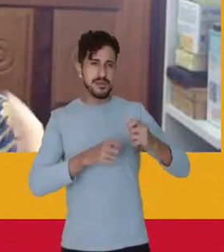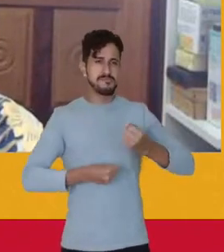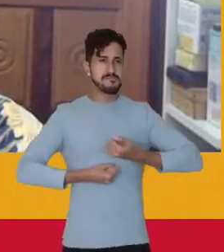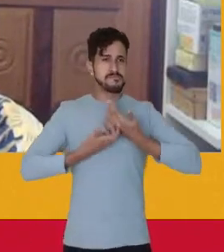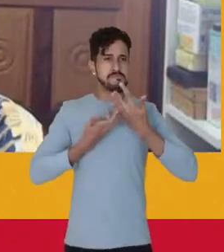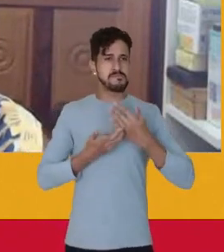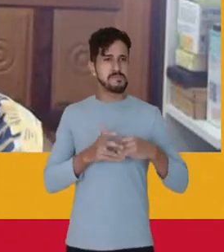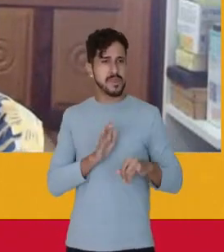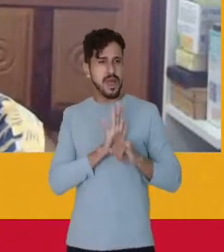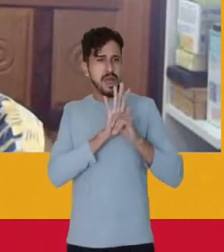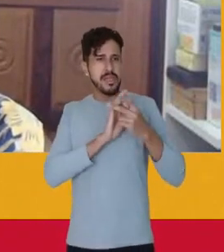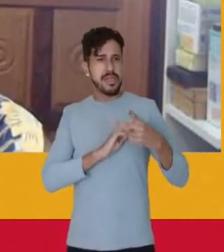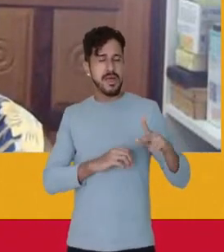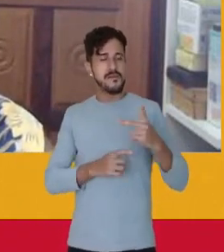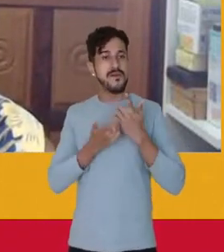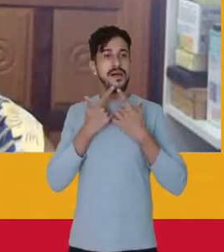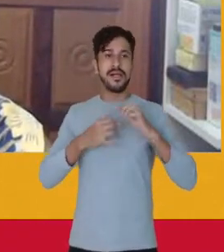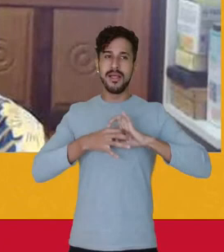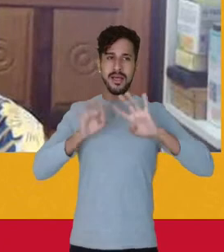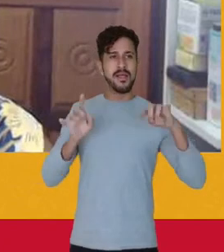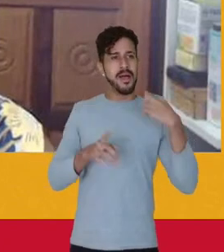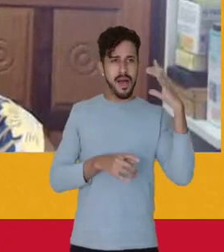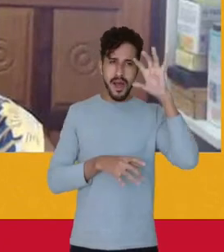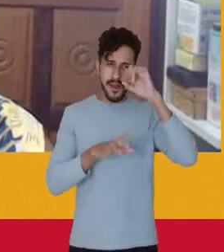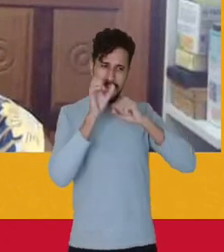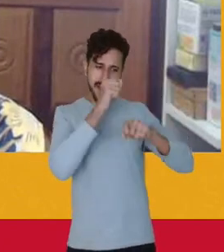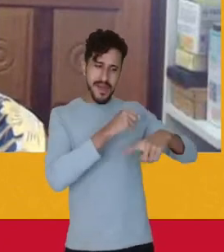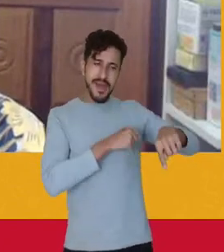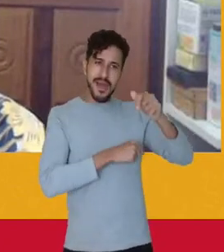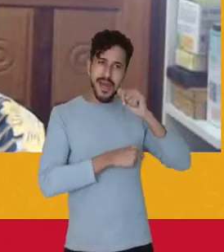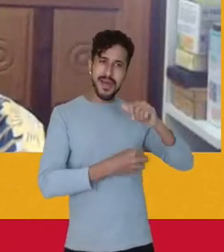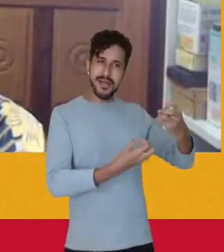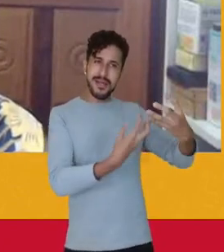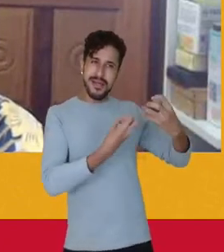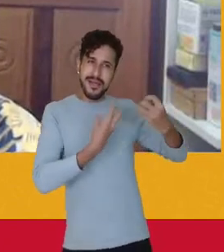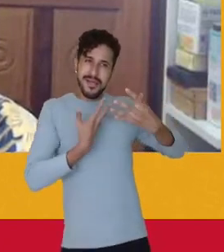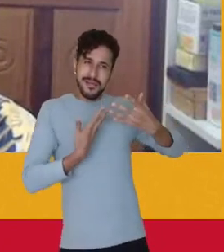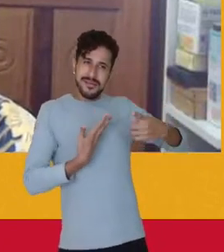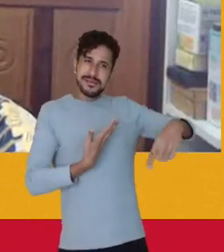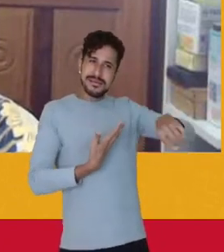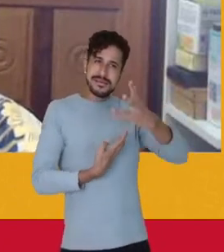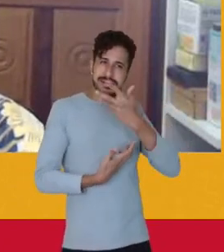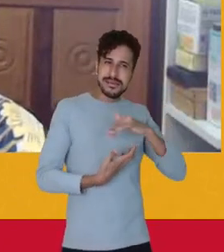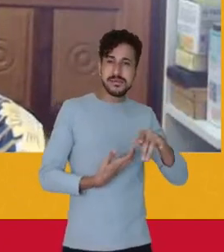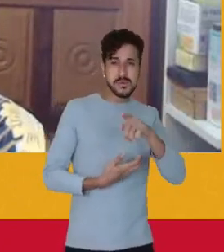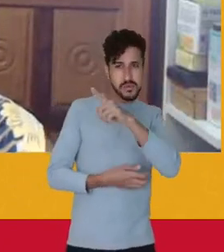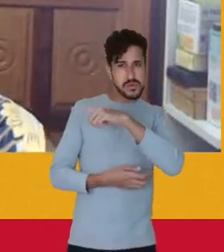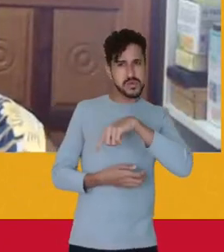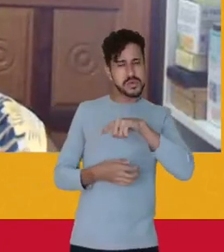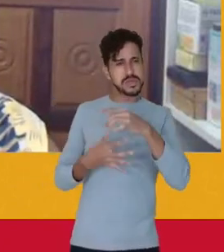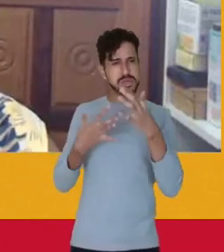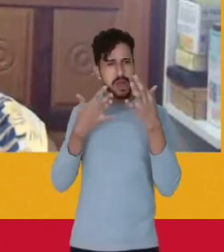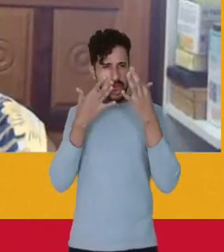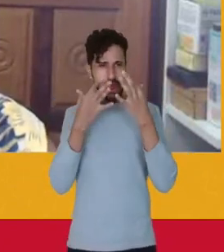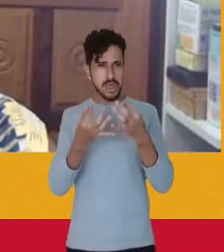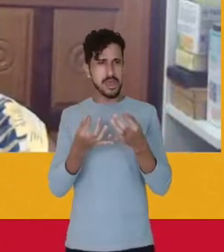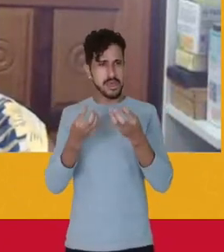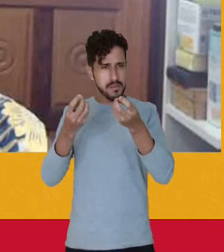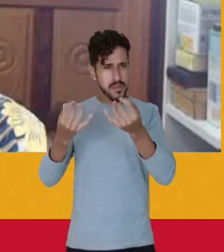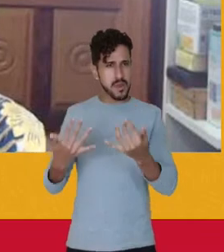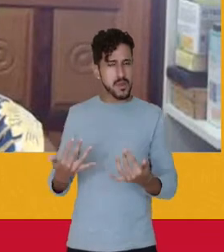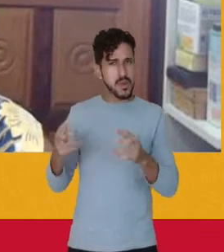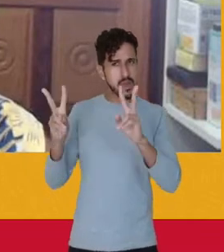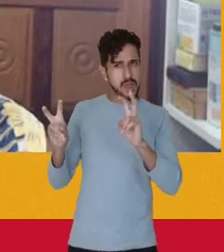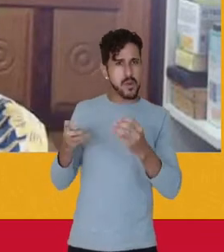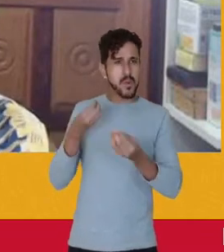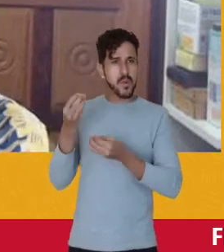quem elas são, nós aprendemos com elas também, né? E eu acho que quando você chama a atenção da situação